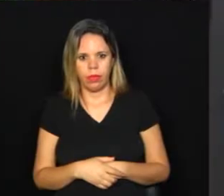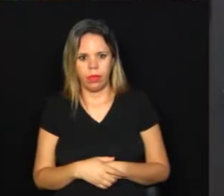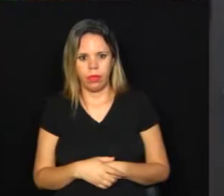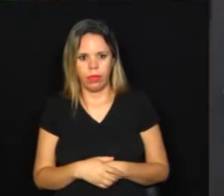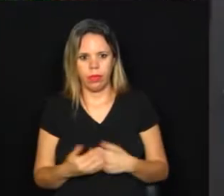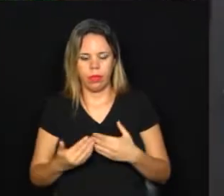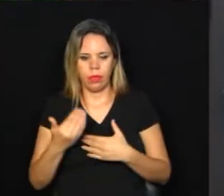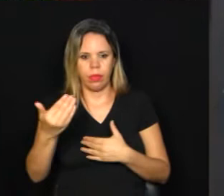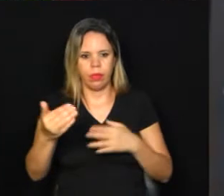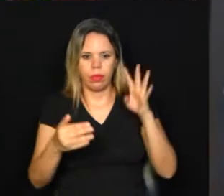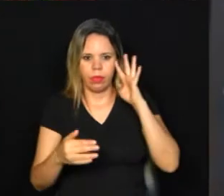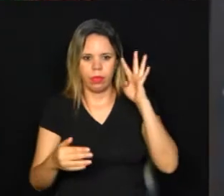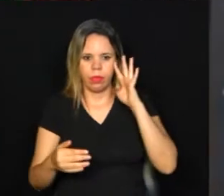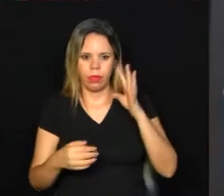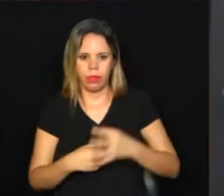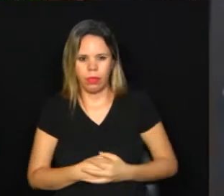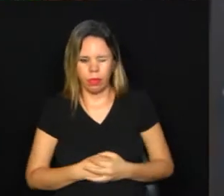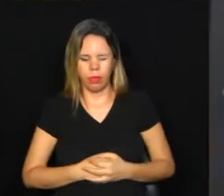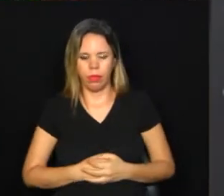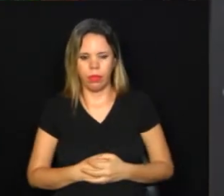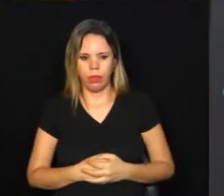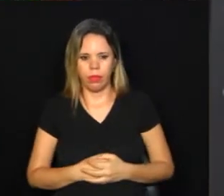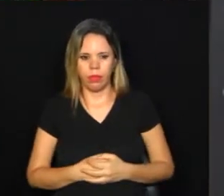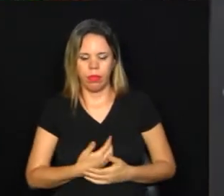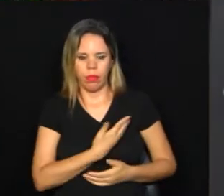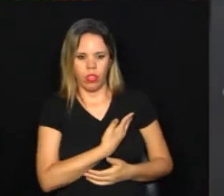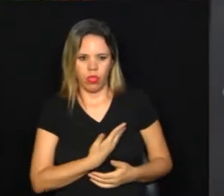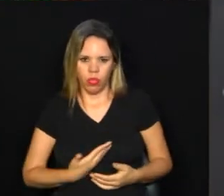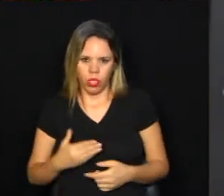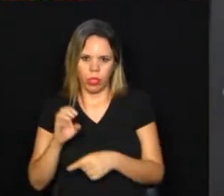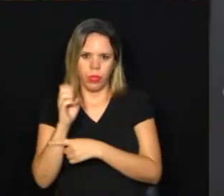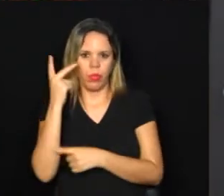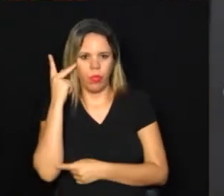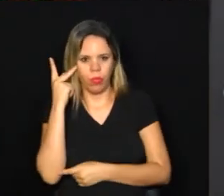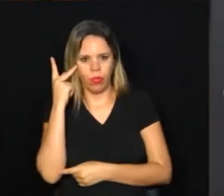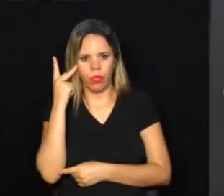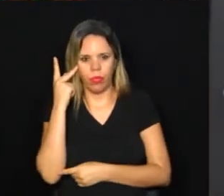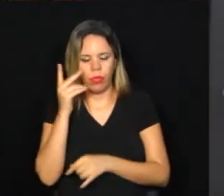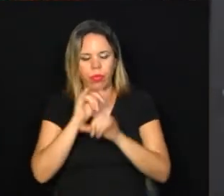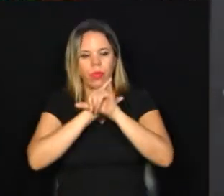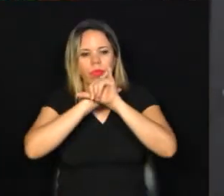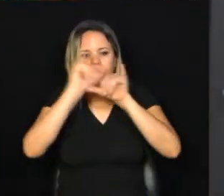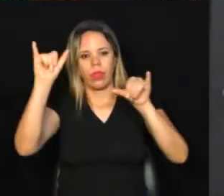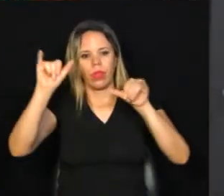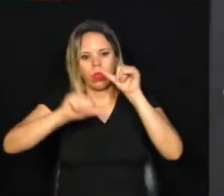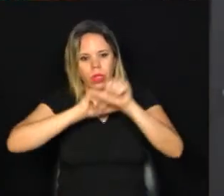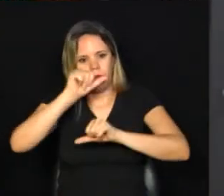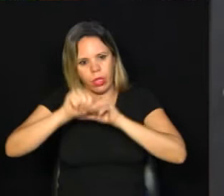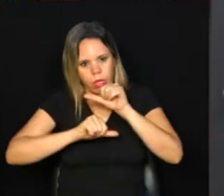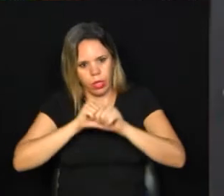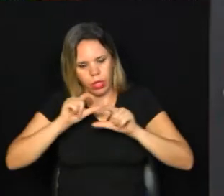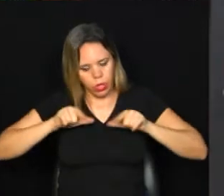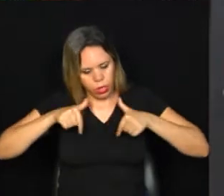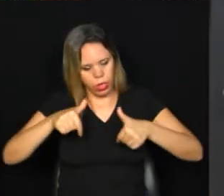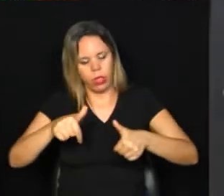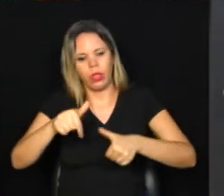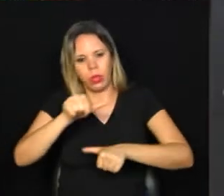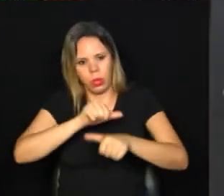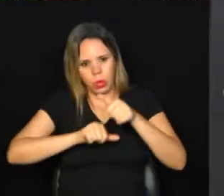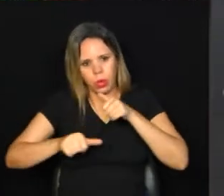Na próxima quarta-feira, o governo do estado de São Paulo vai anunciar mudanças nas medidas de